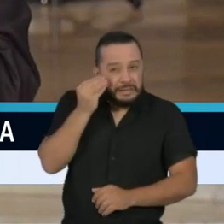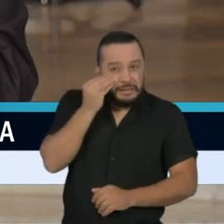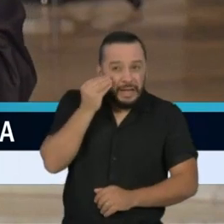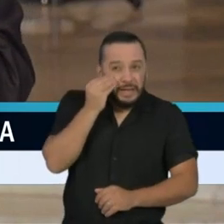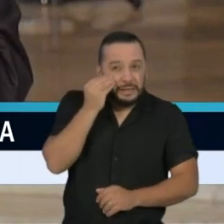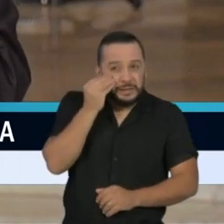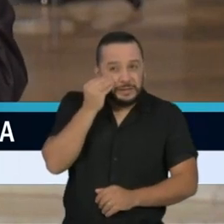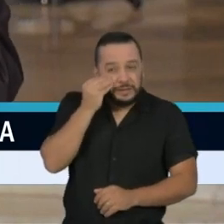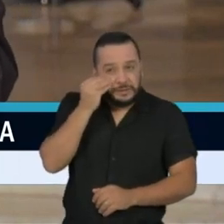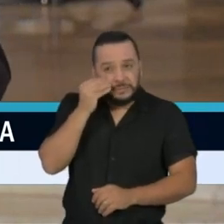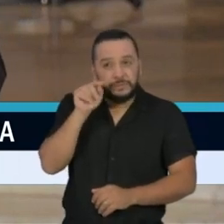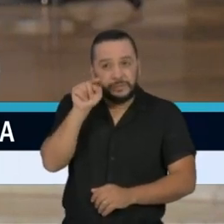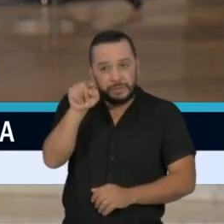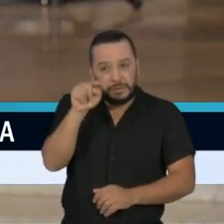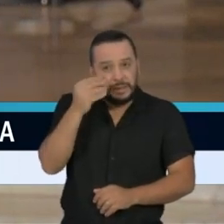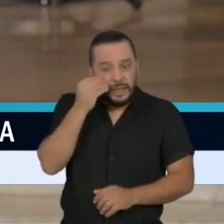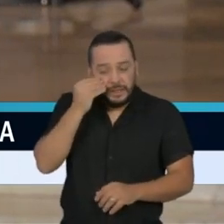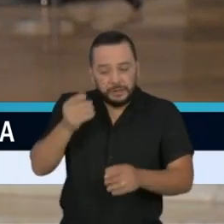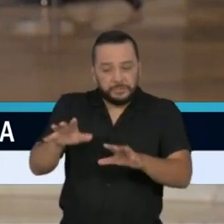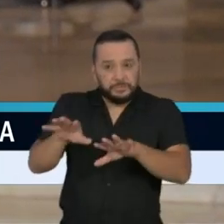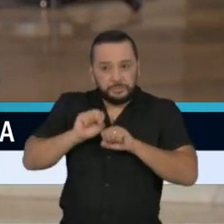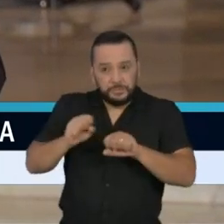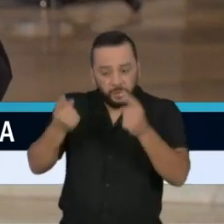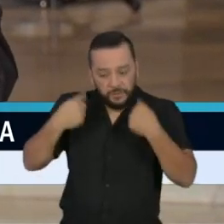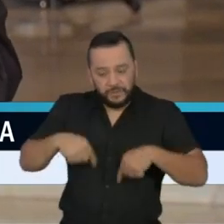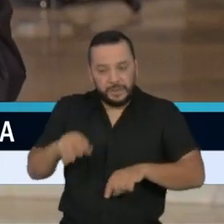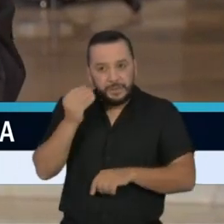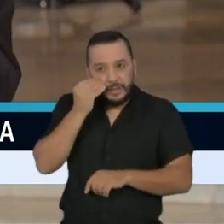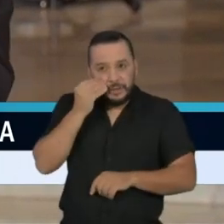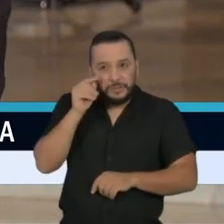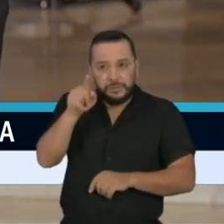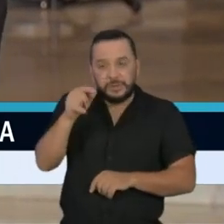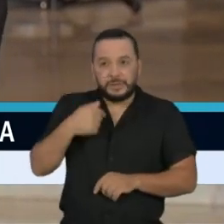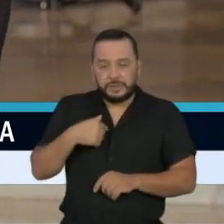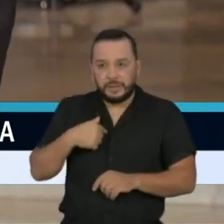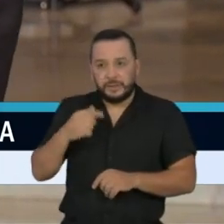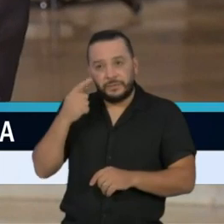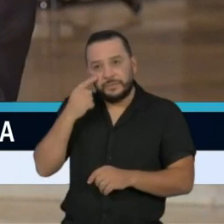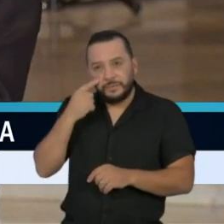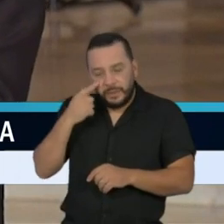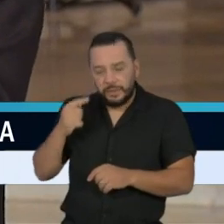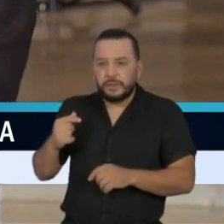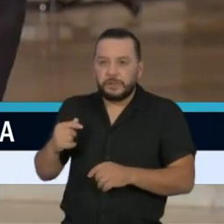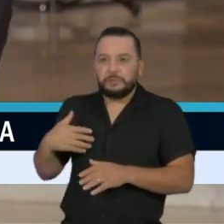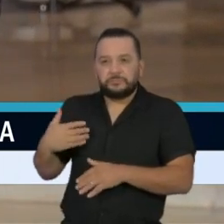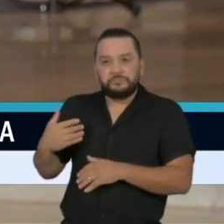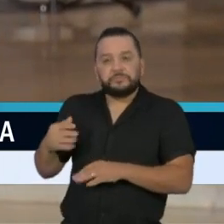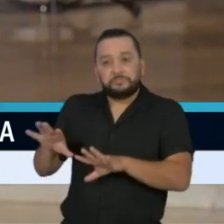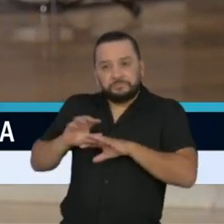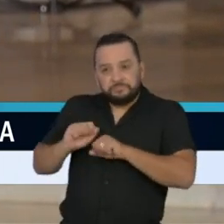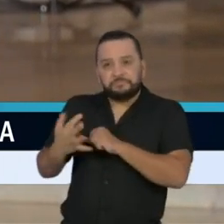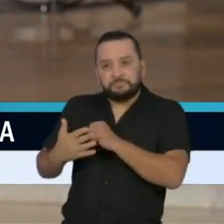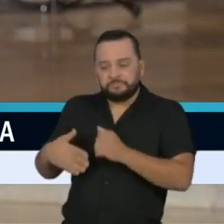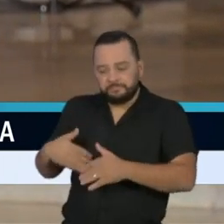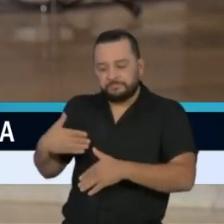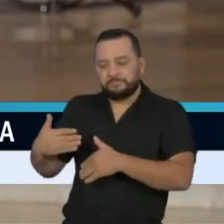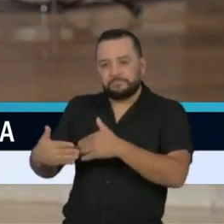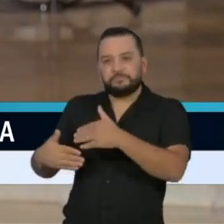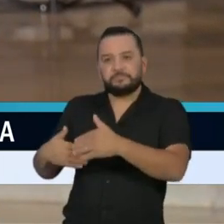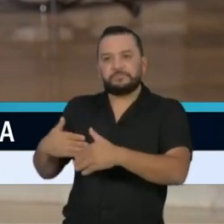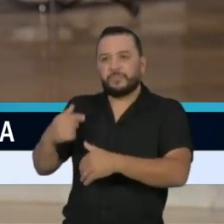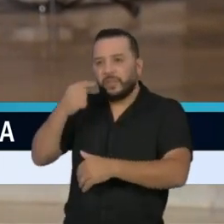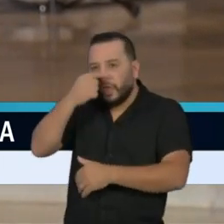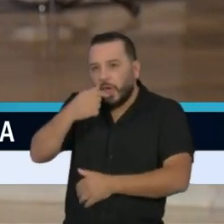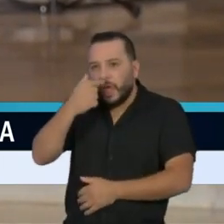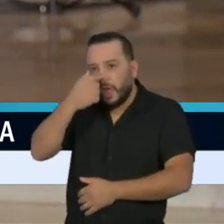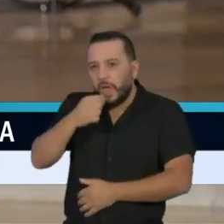retrovisor. Quer dizer, o indivíduo se infecta, o indivíduo leva um tempo para desenvolver sintomas, leva um tempo para procurar atendimento médico,